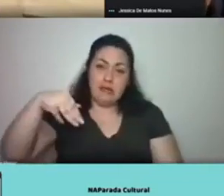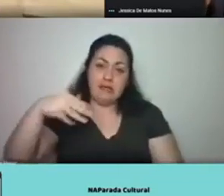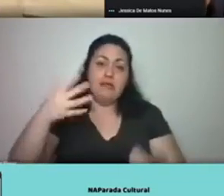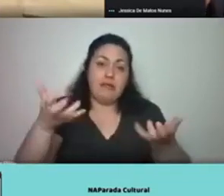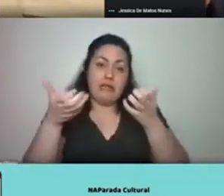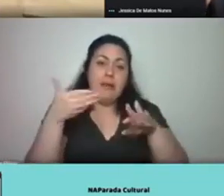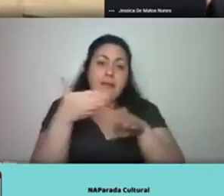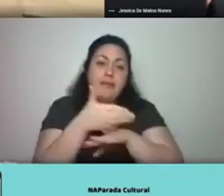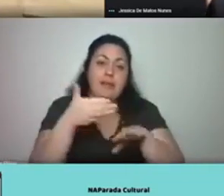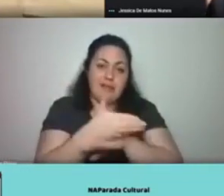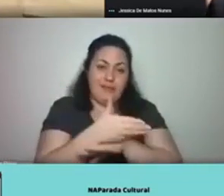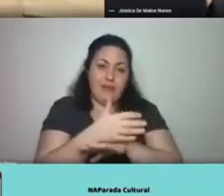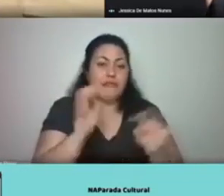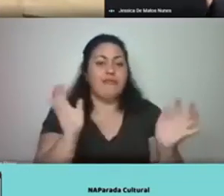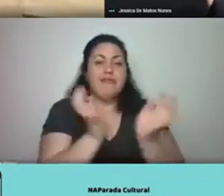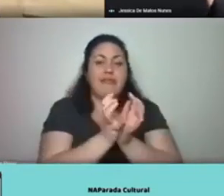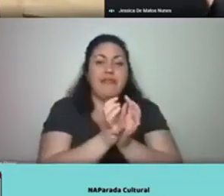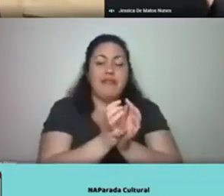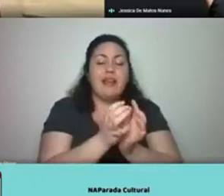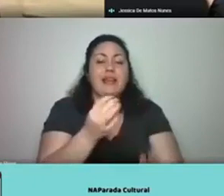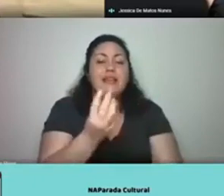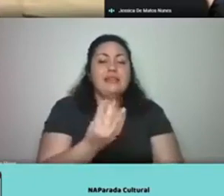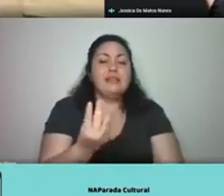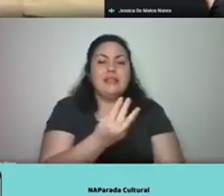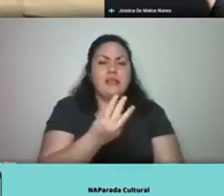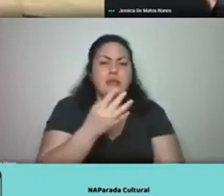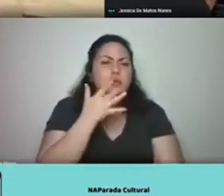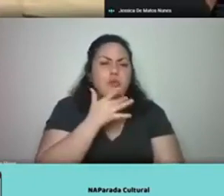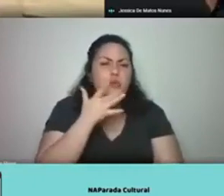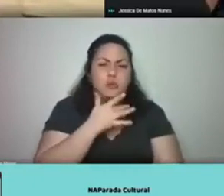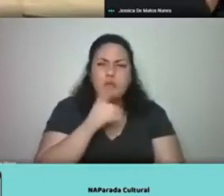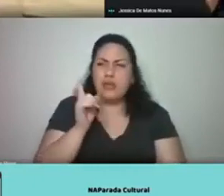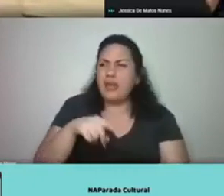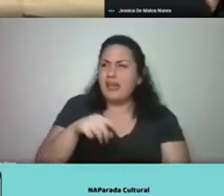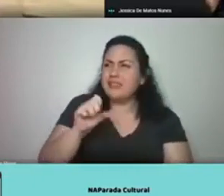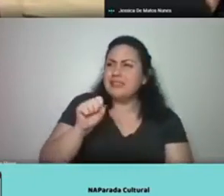do trio Gostosura, né? Do trio saboroso, uma coisa assim.